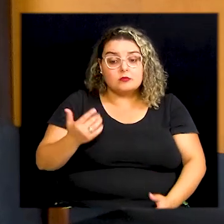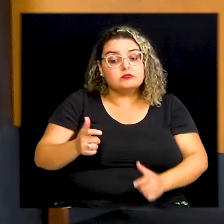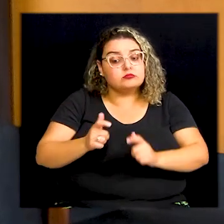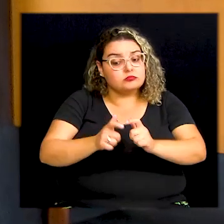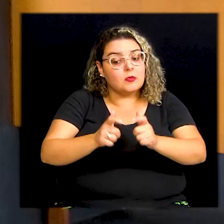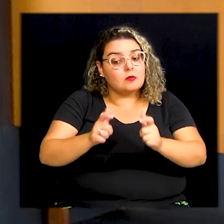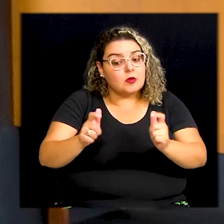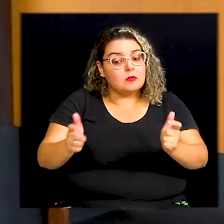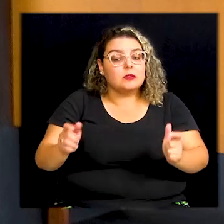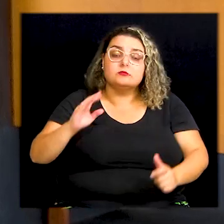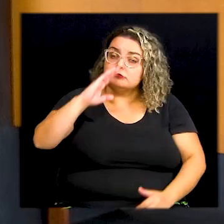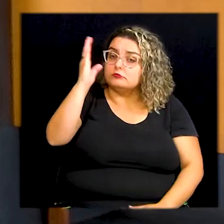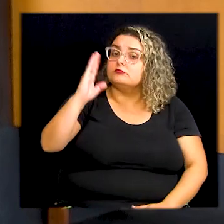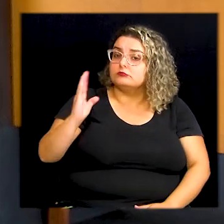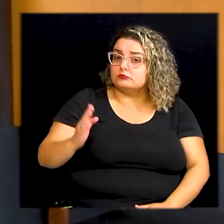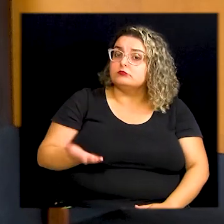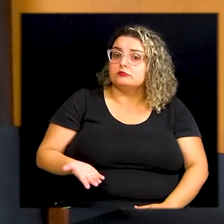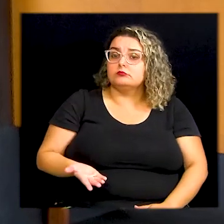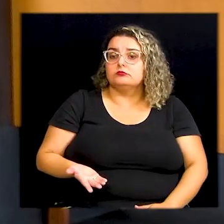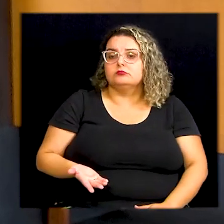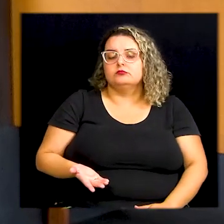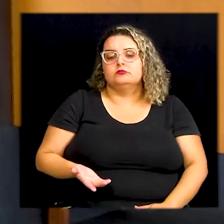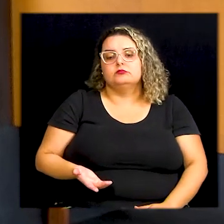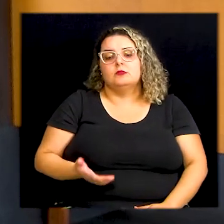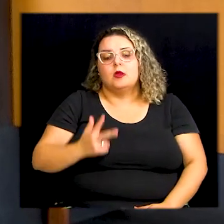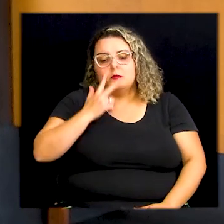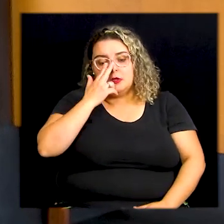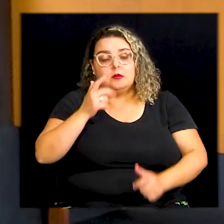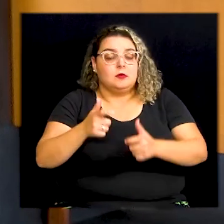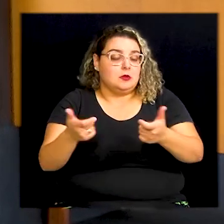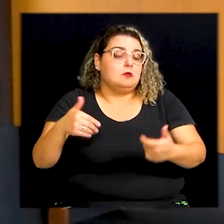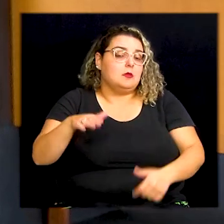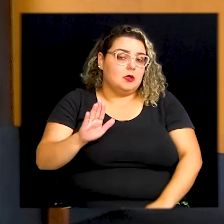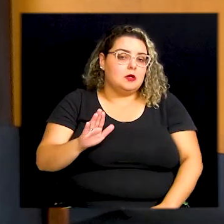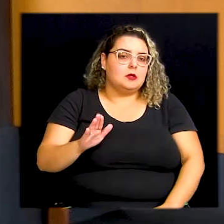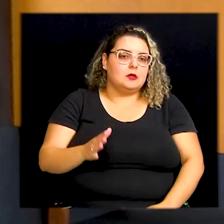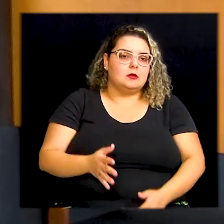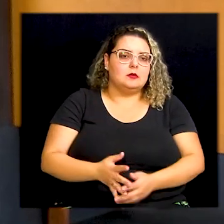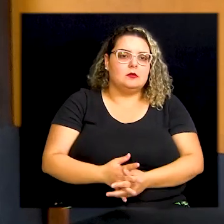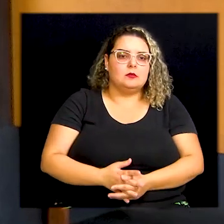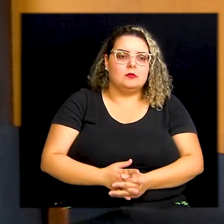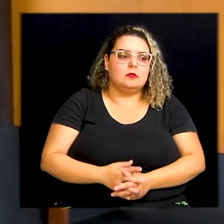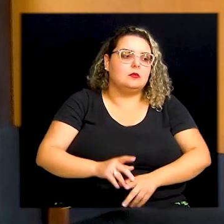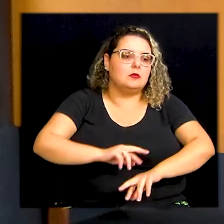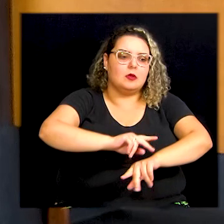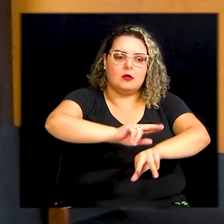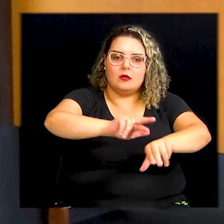negócio que está crescendo no Brasil, né? Um negócio que vai crescer muito mais, creio que vai crescer muito mais, vão